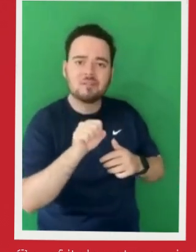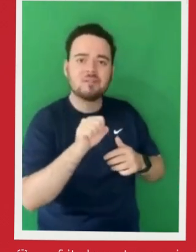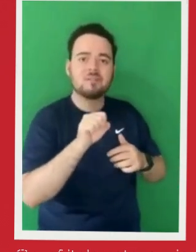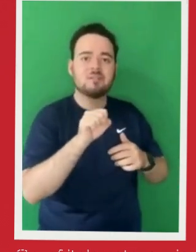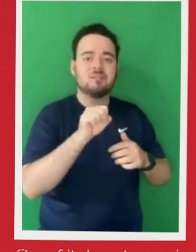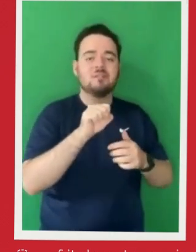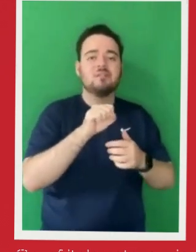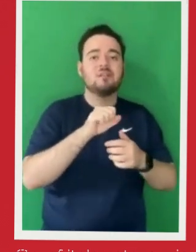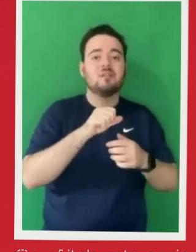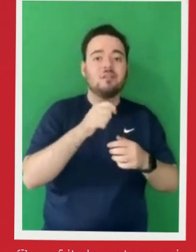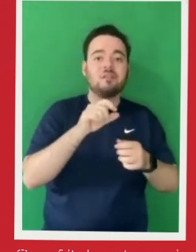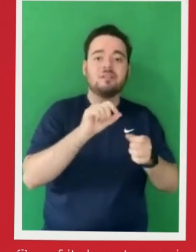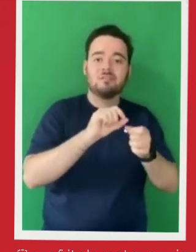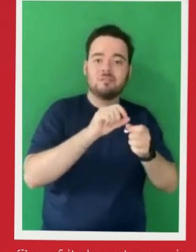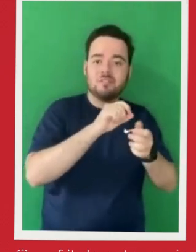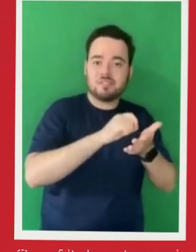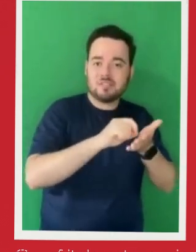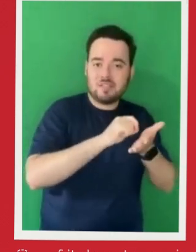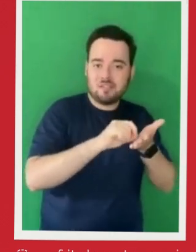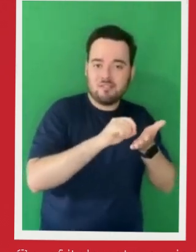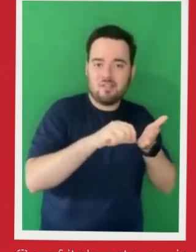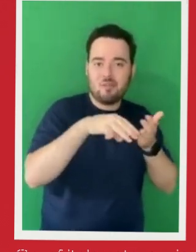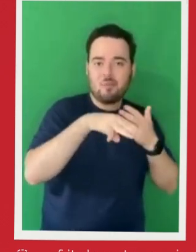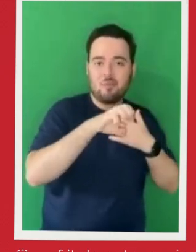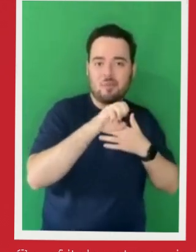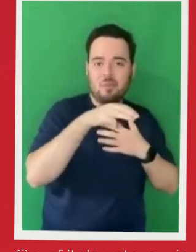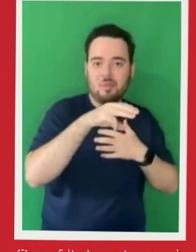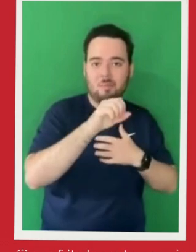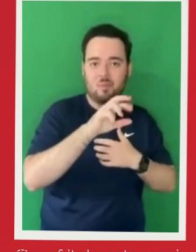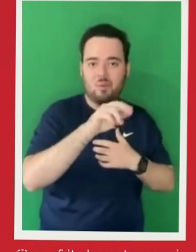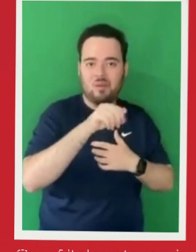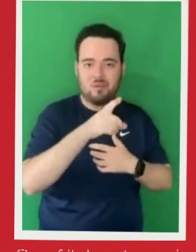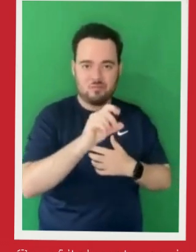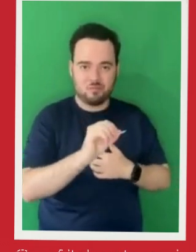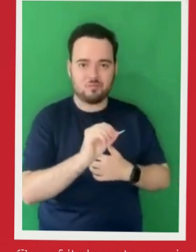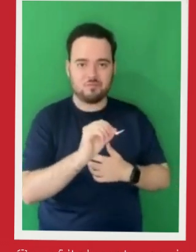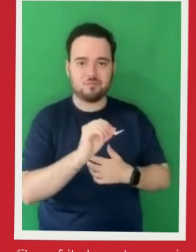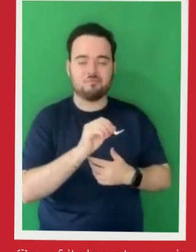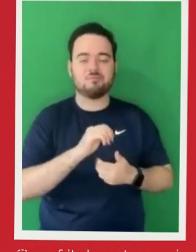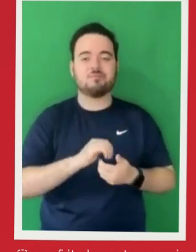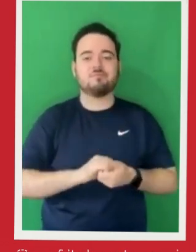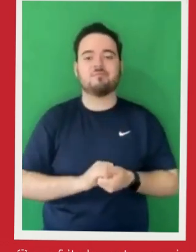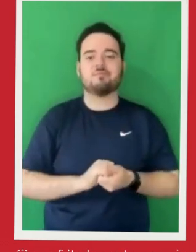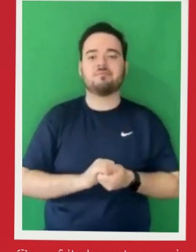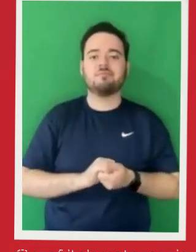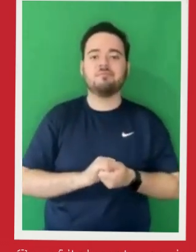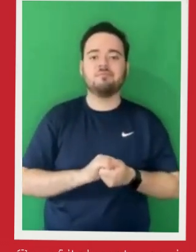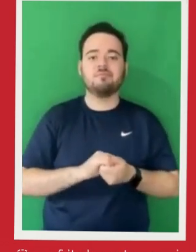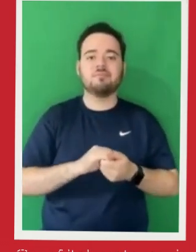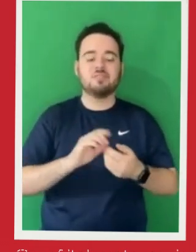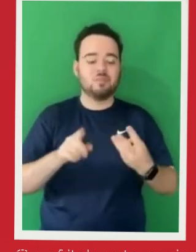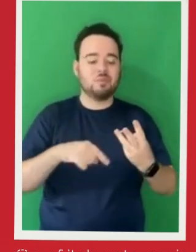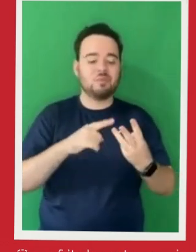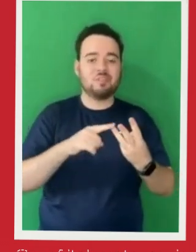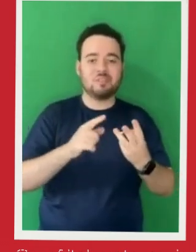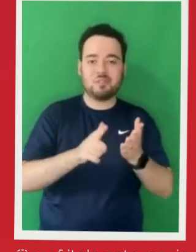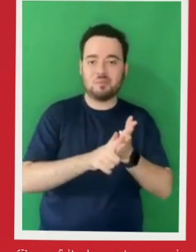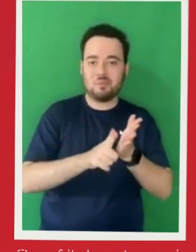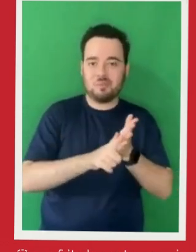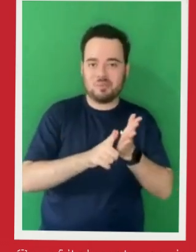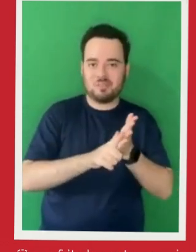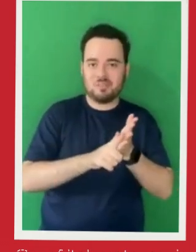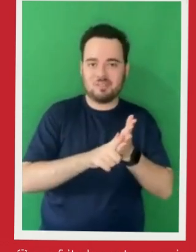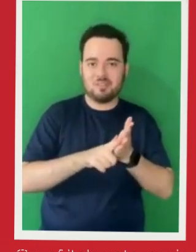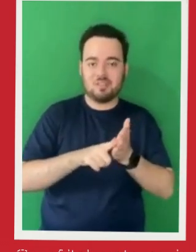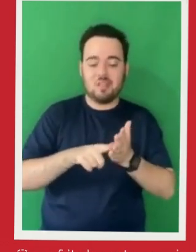notas, e aonde, quem sabe, você venha escrever um memorando. Então, talvez o terceiro